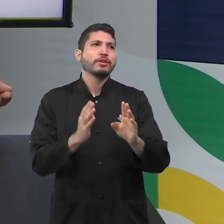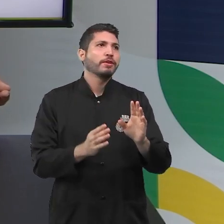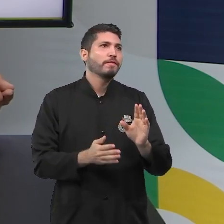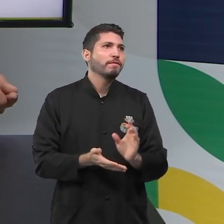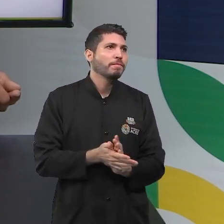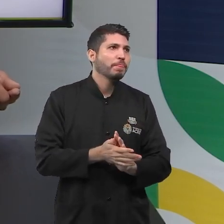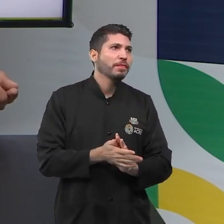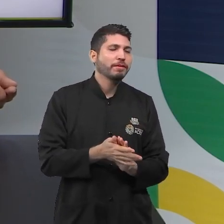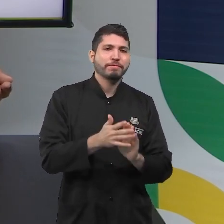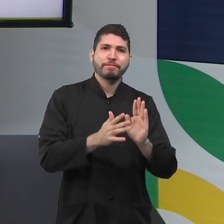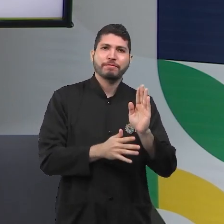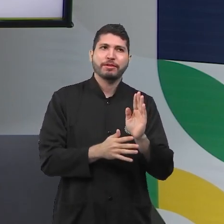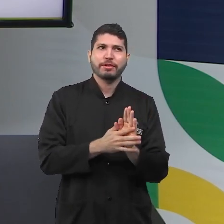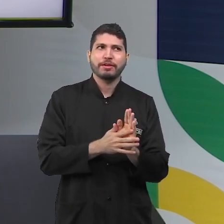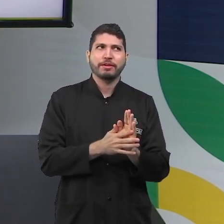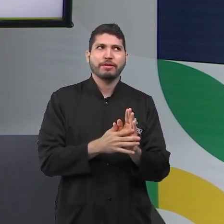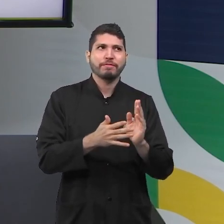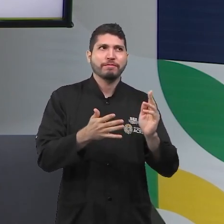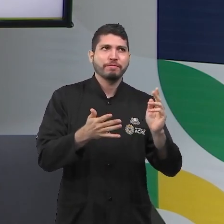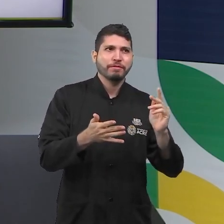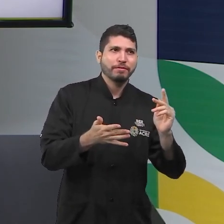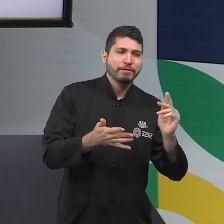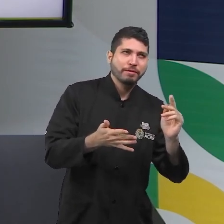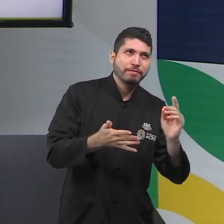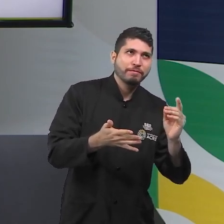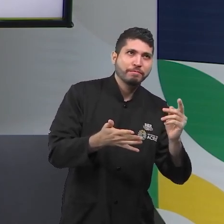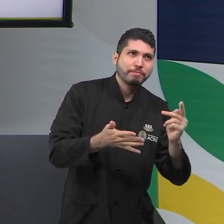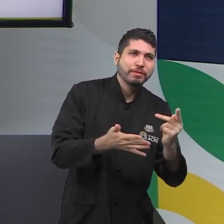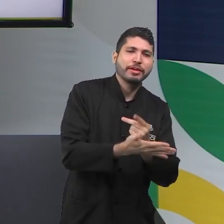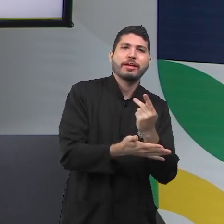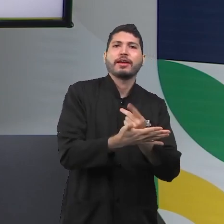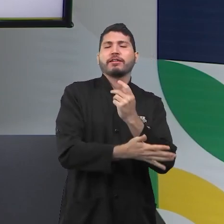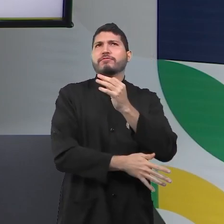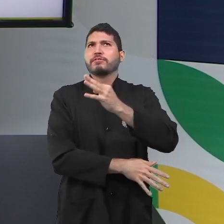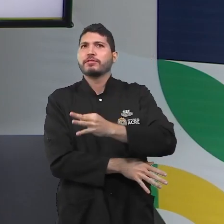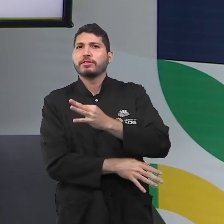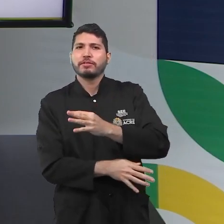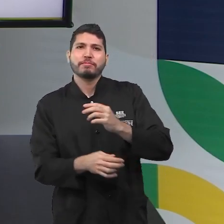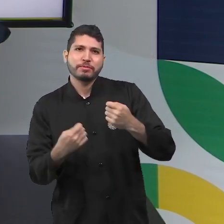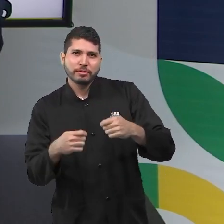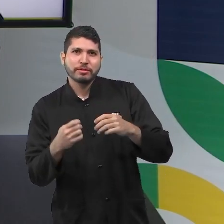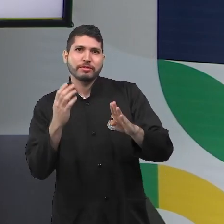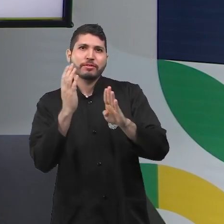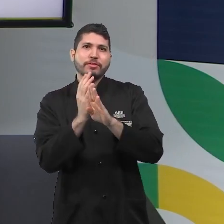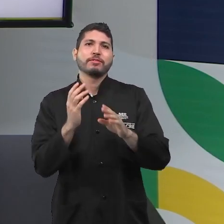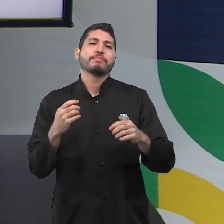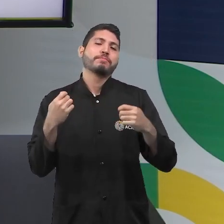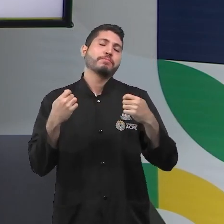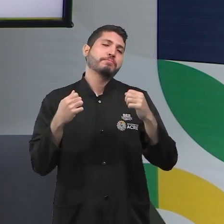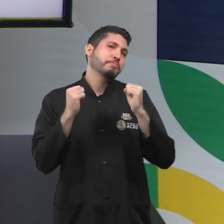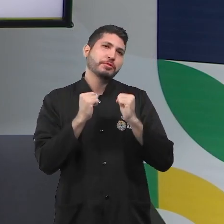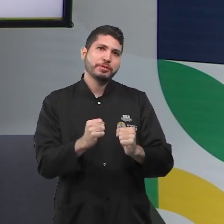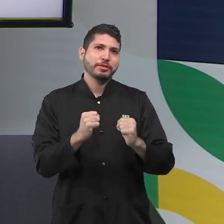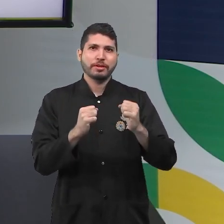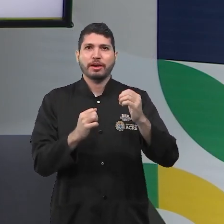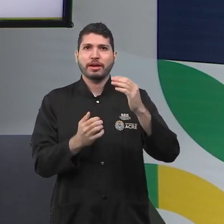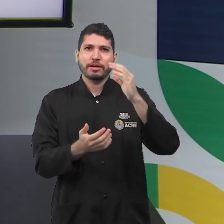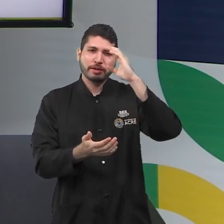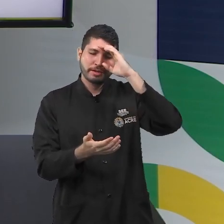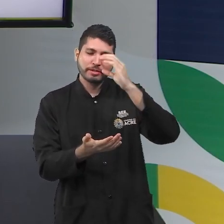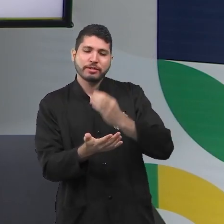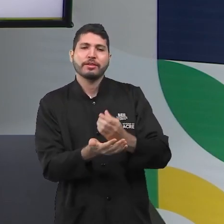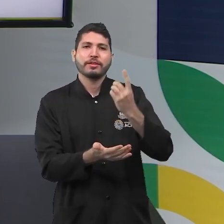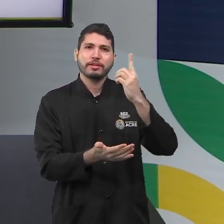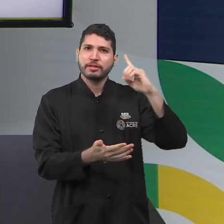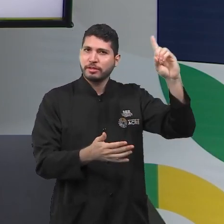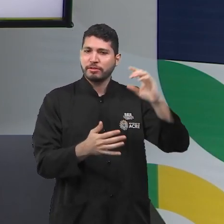estão afirmando. Então, na verdade, é isso. Por isso ele dizia que nós podemos acreditar em Deus e na sorte, mas o mundo